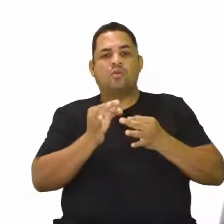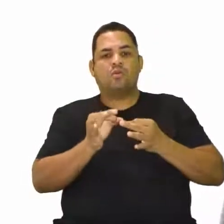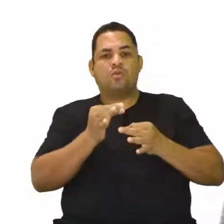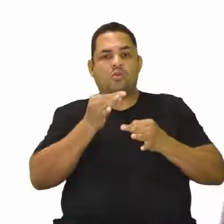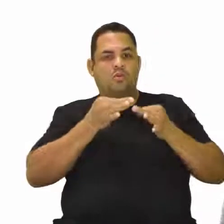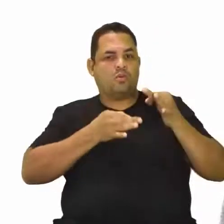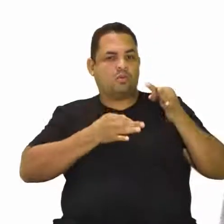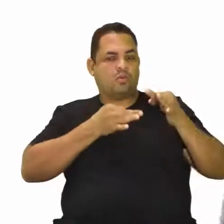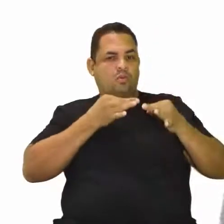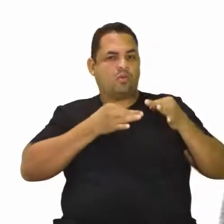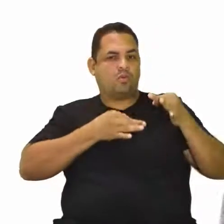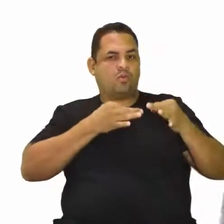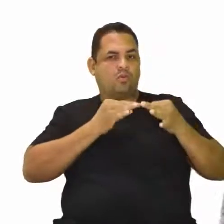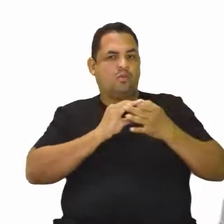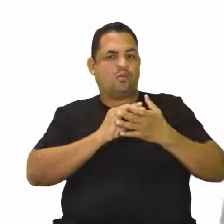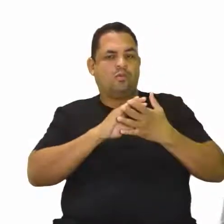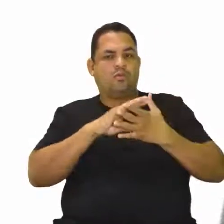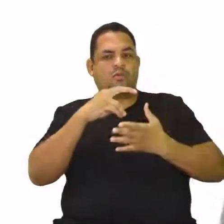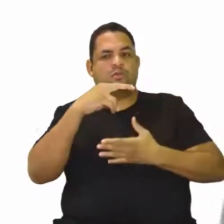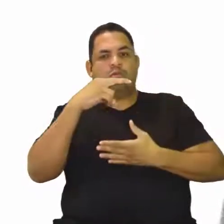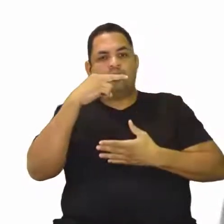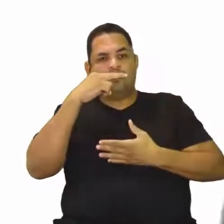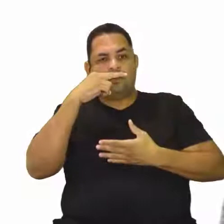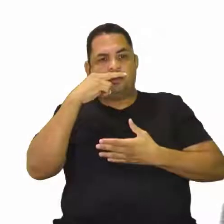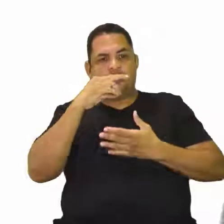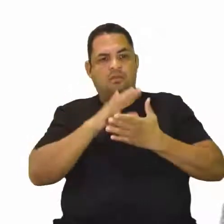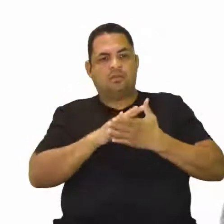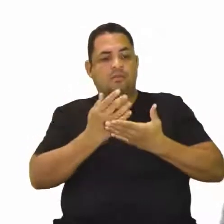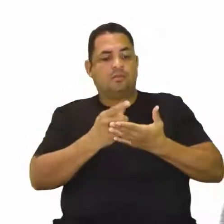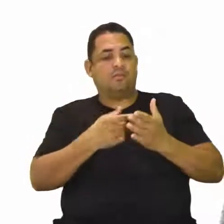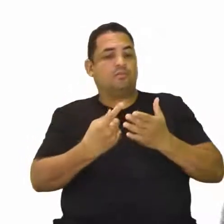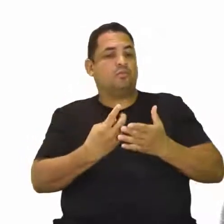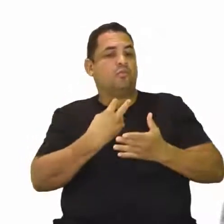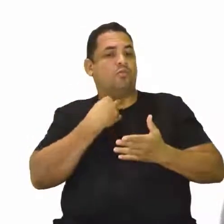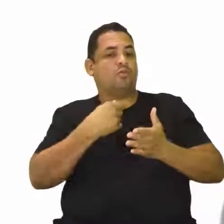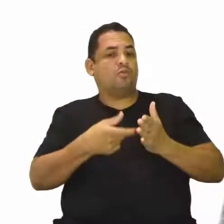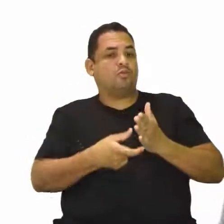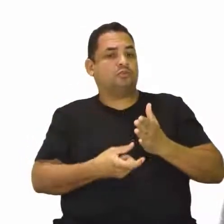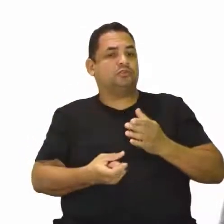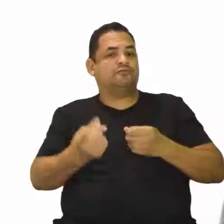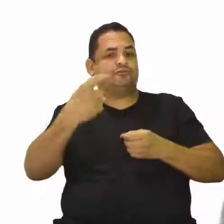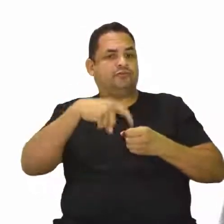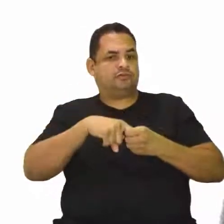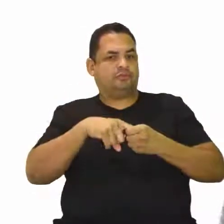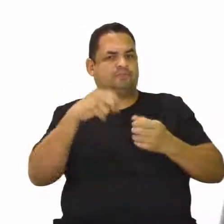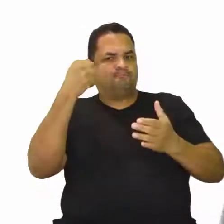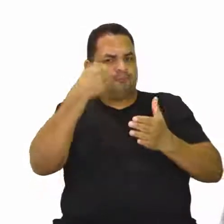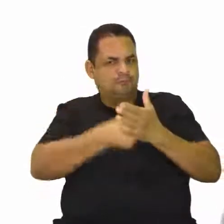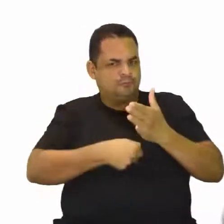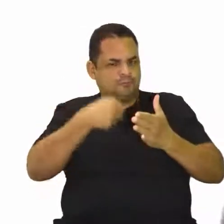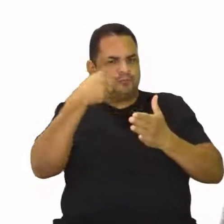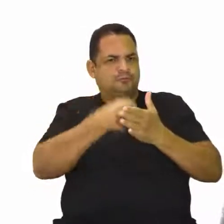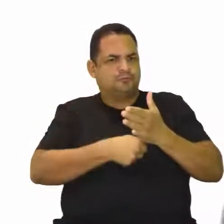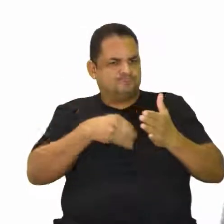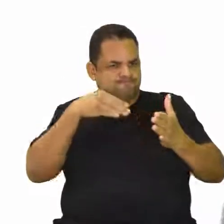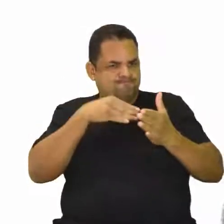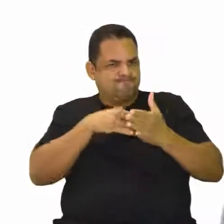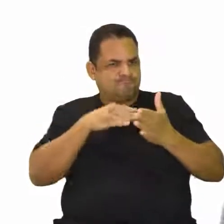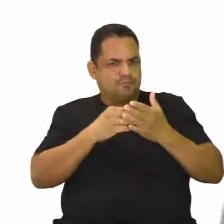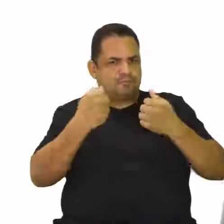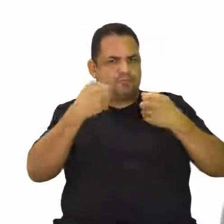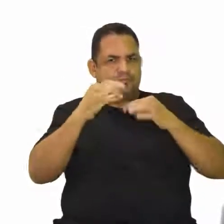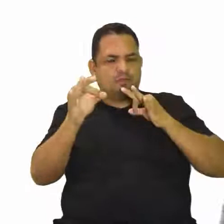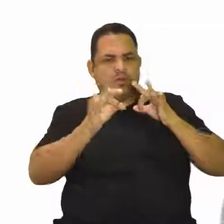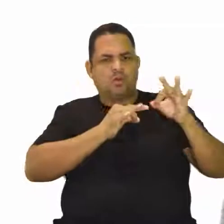estar nenhum passo para trás assim de seu grande líder Lutaram e existir até poderá